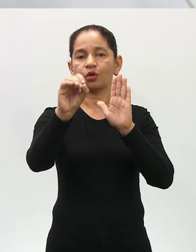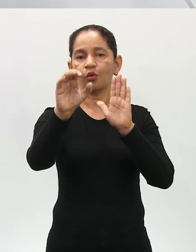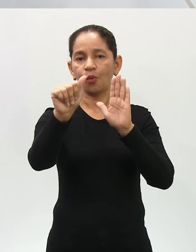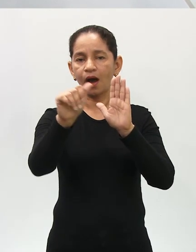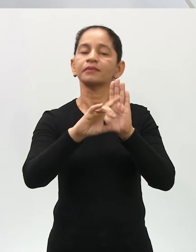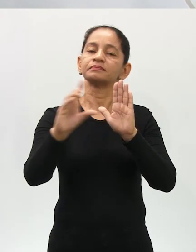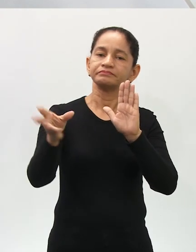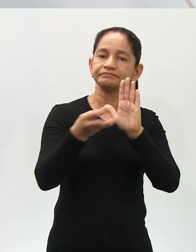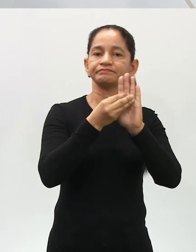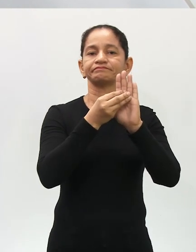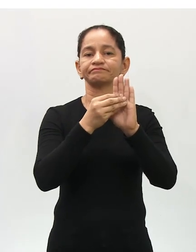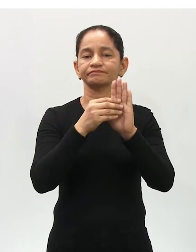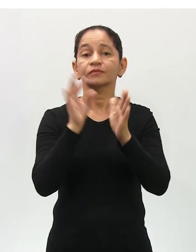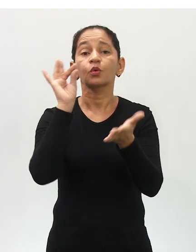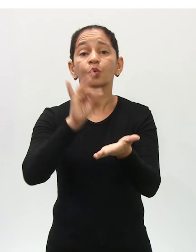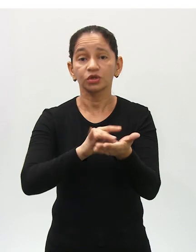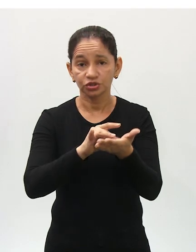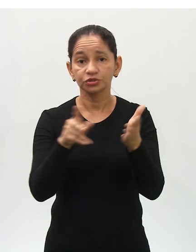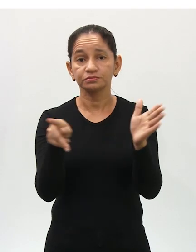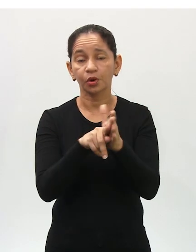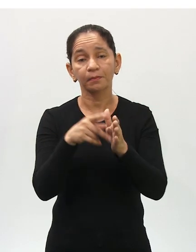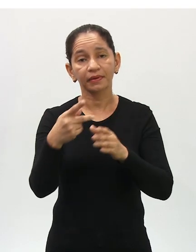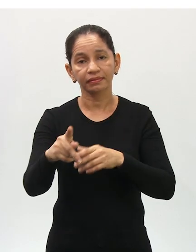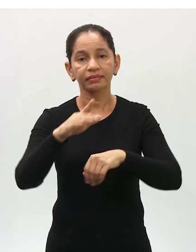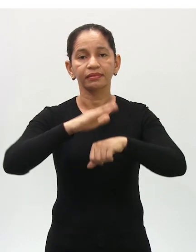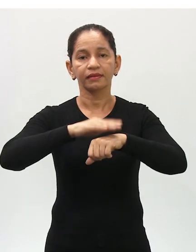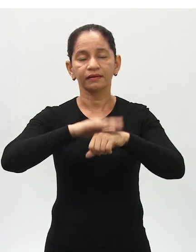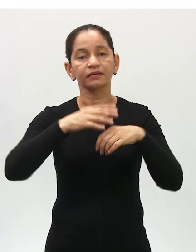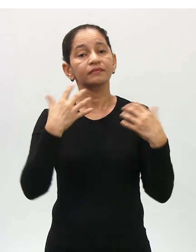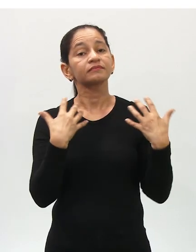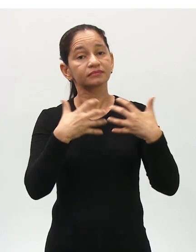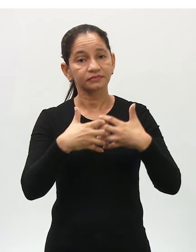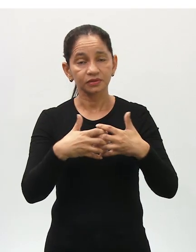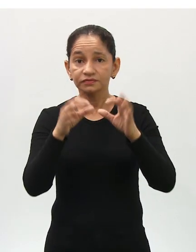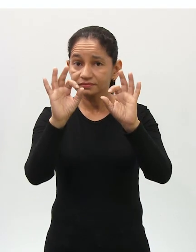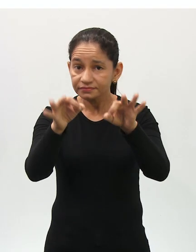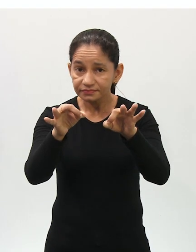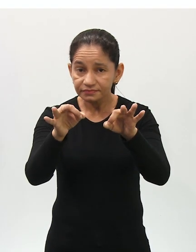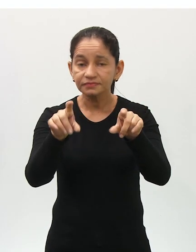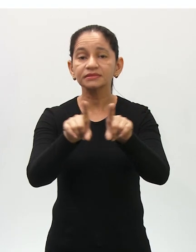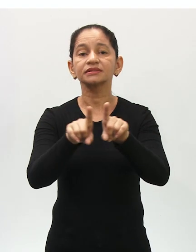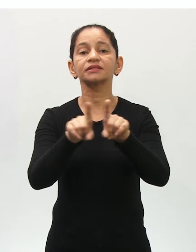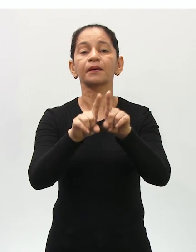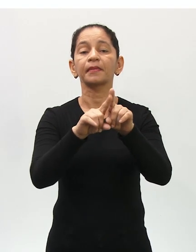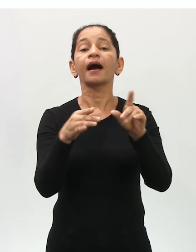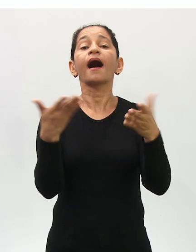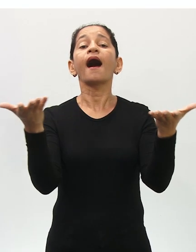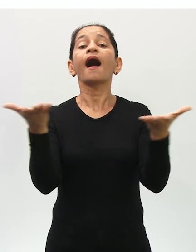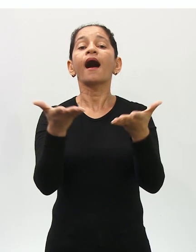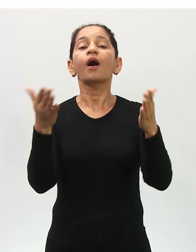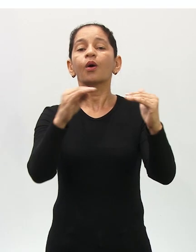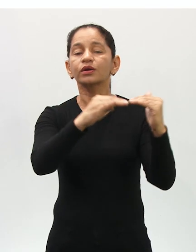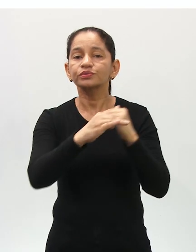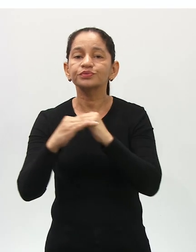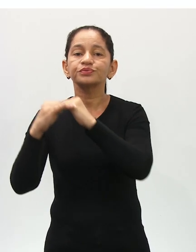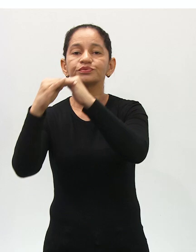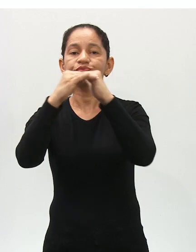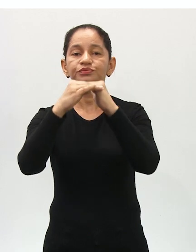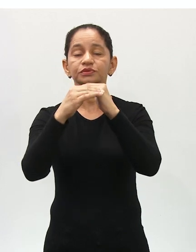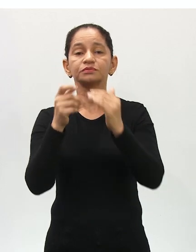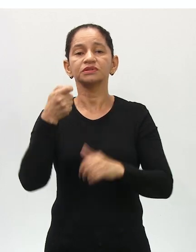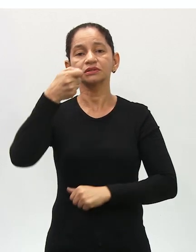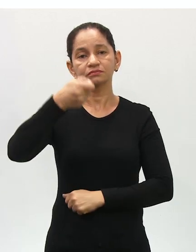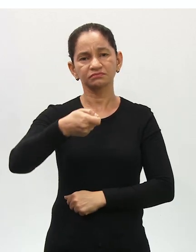né, originárias, tá? Vamos lá, passando para as receitas derivadas, provenientes do poder de soberania estatal, de